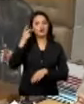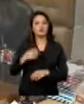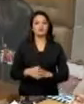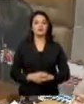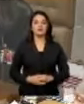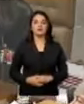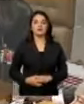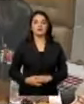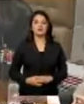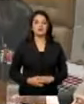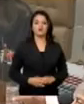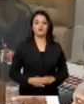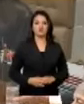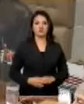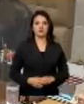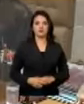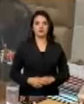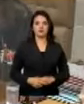bem-vindos.